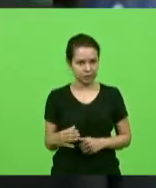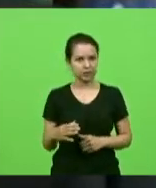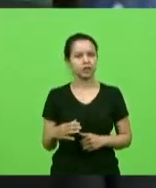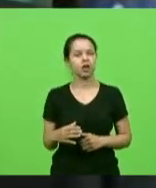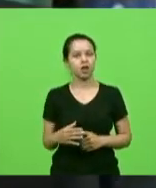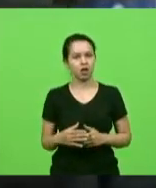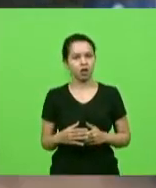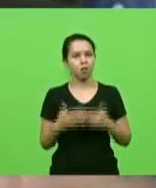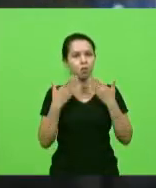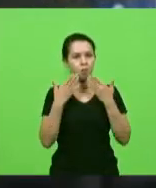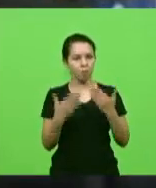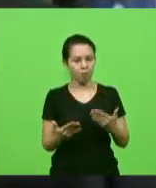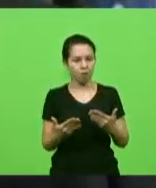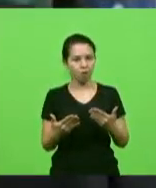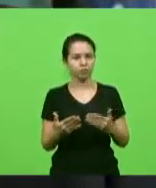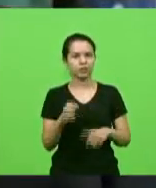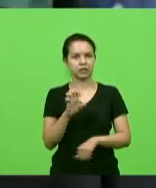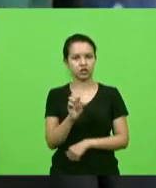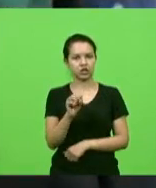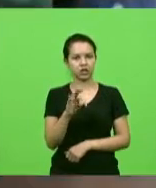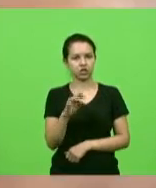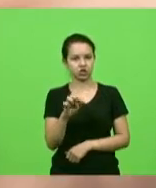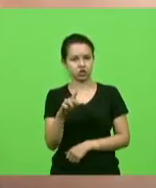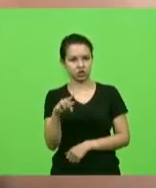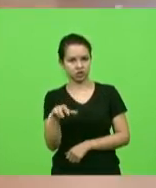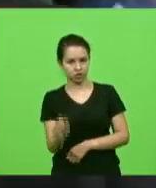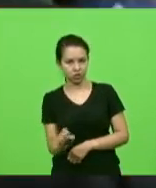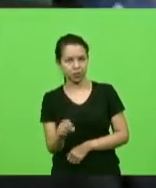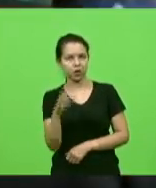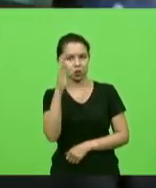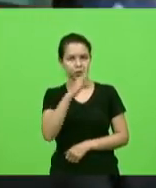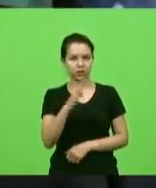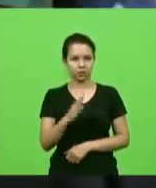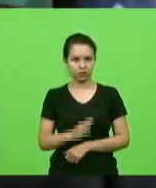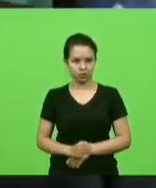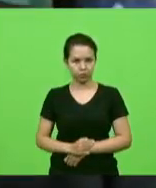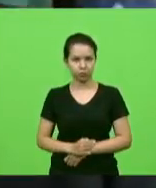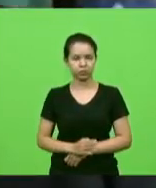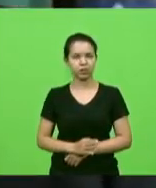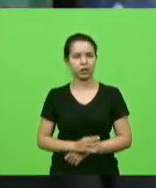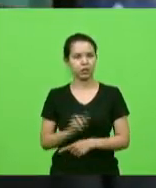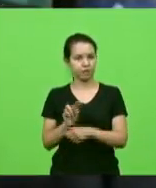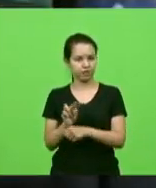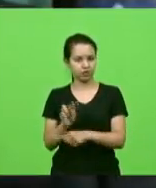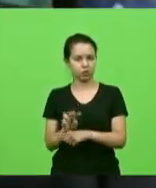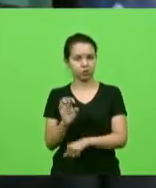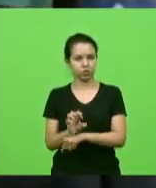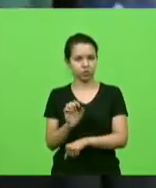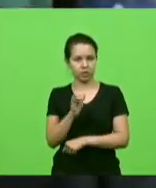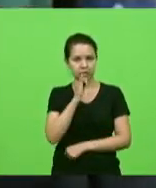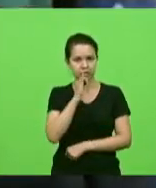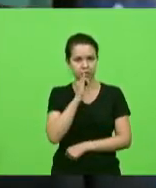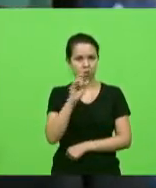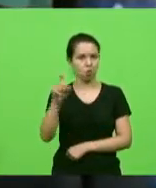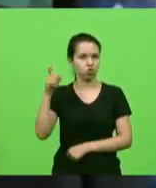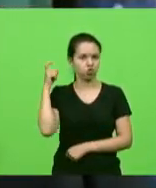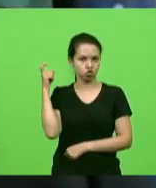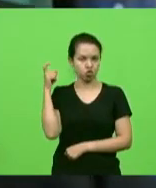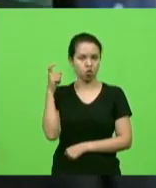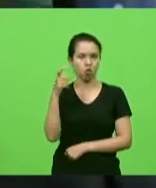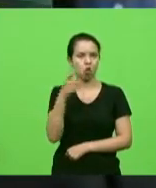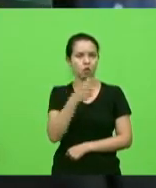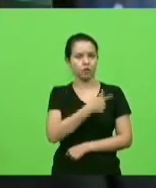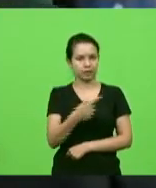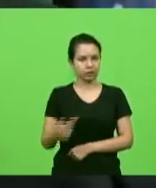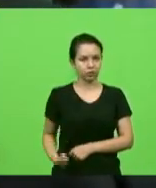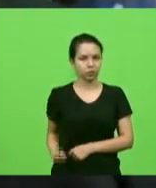está triste está vistas para o Brasil Talvez o maior deles tenha sido o ex-governador e